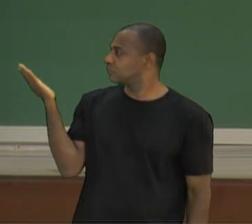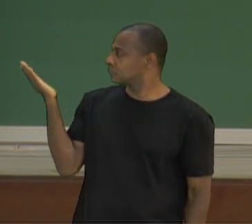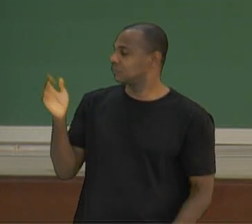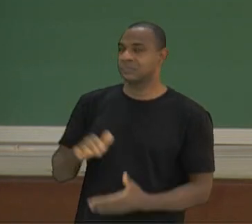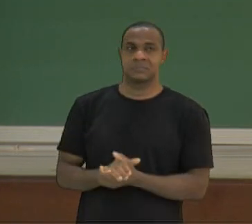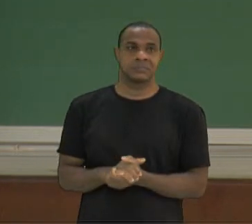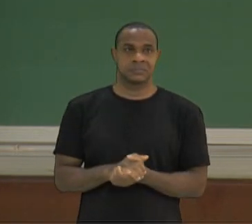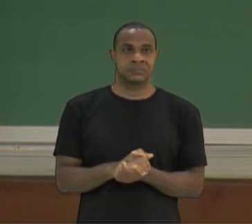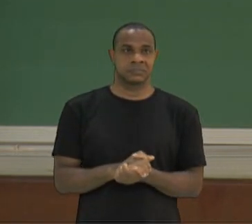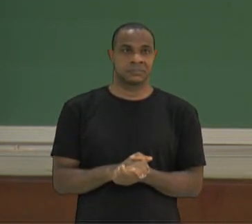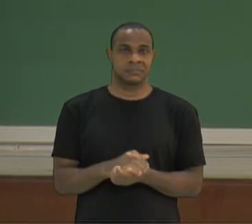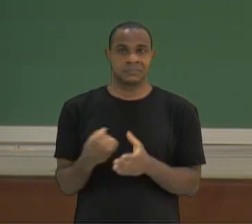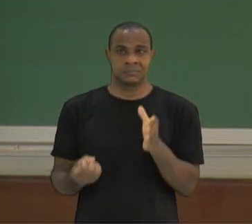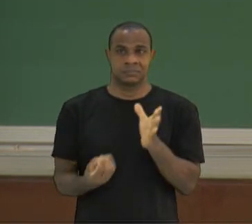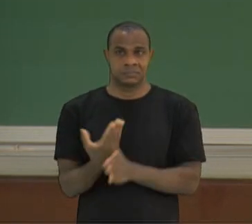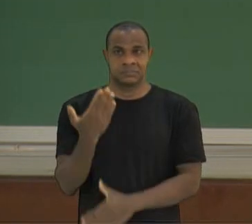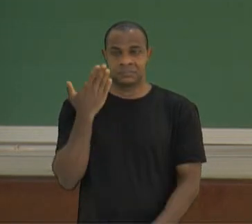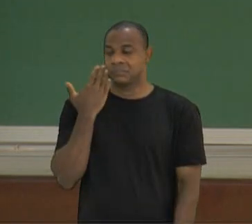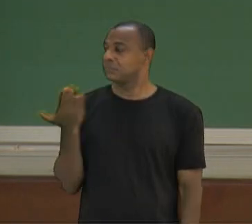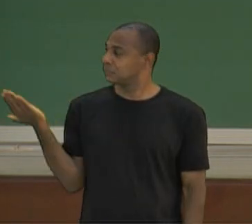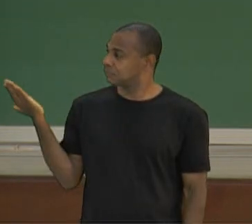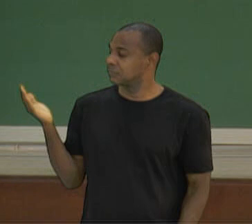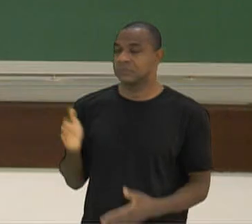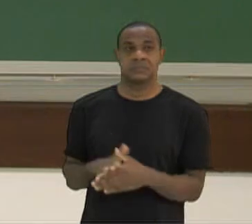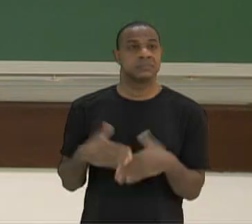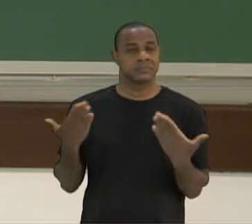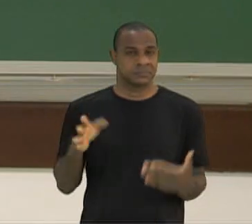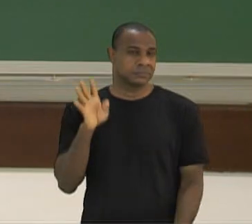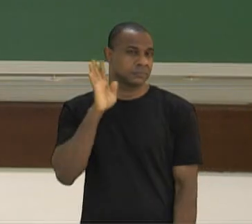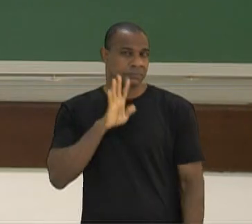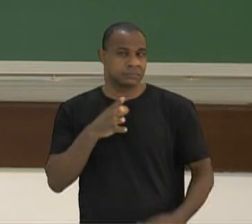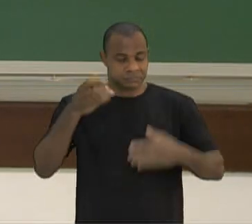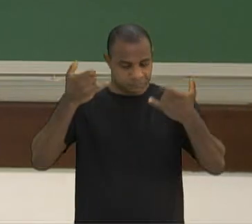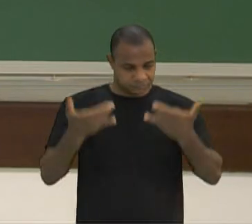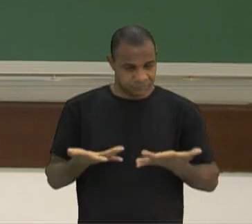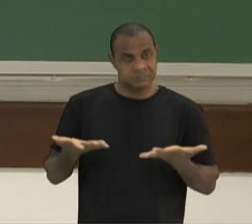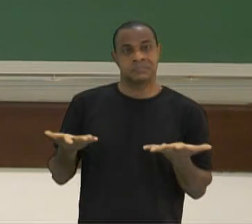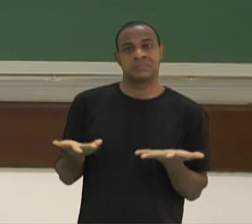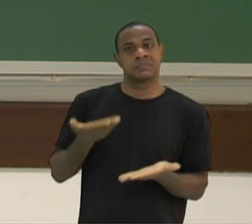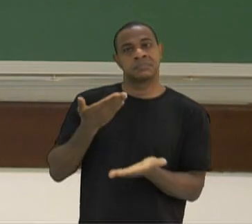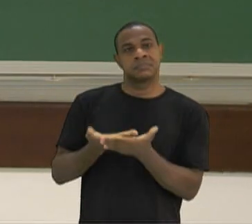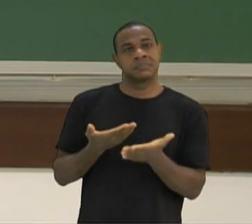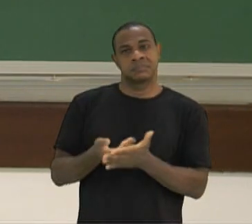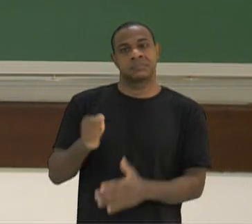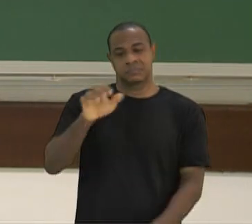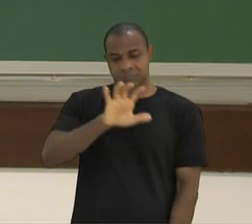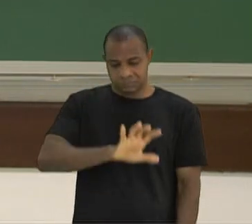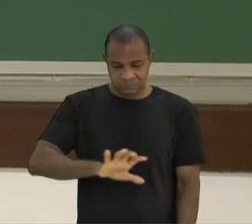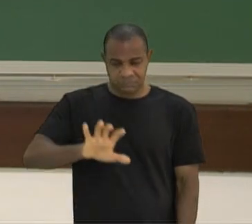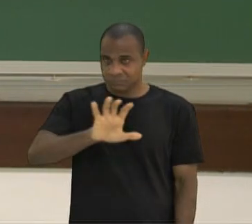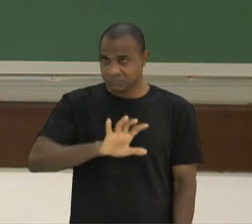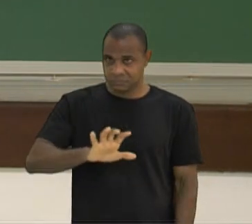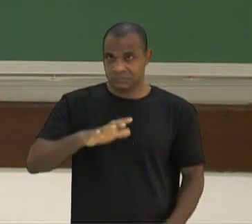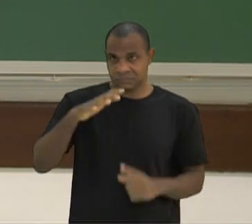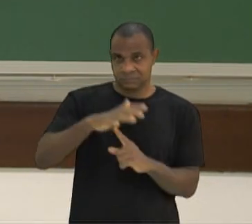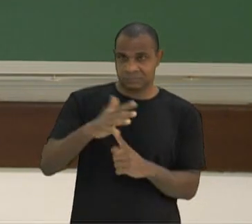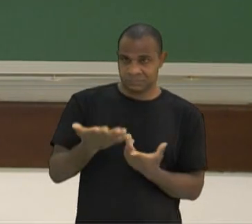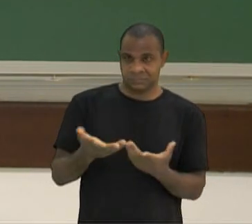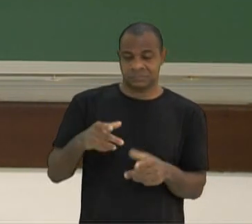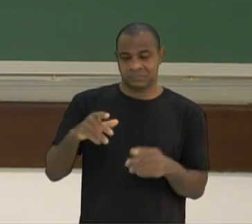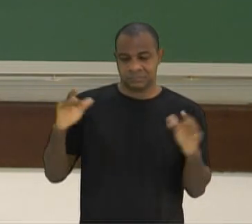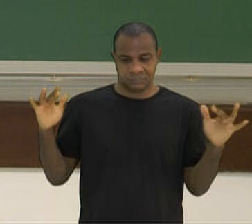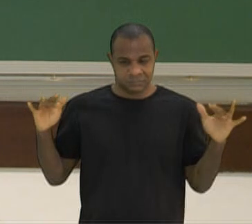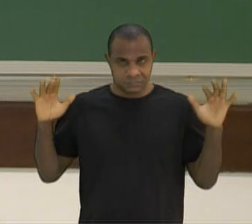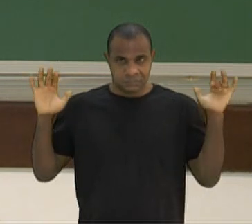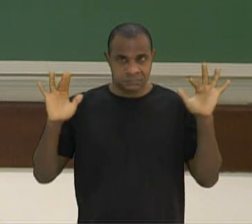metropolitana, né, dessas formações. Então, bem bacana a gente conhecer da nossa região essas características de urbanização,